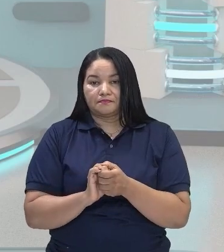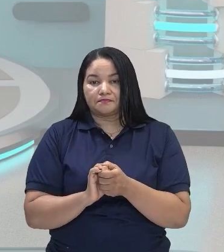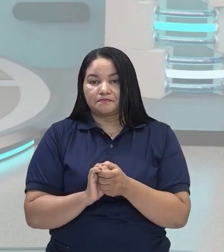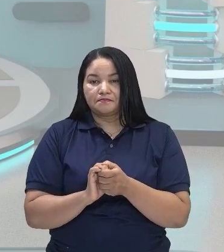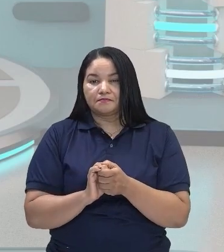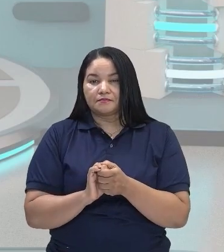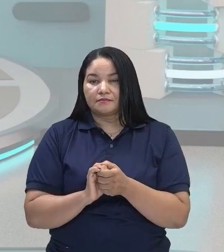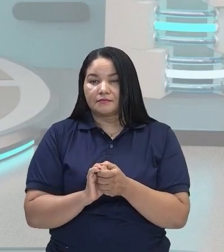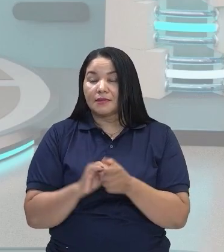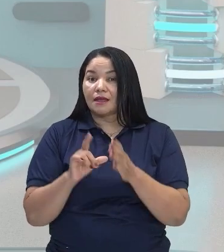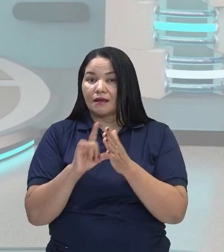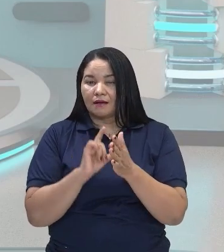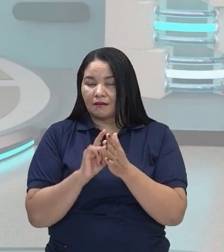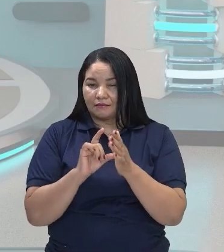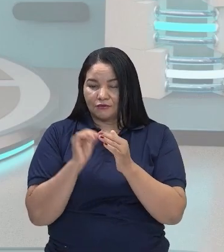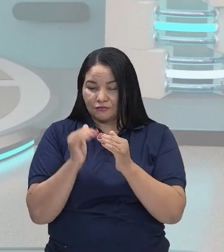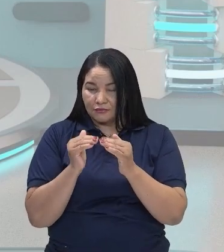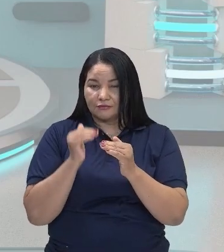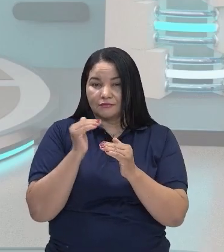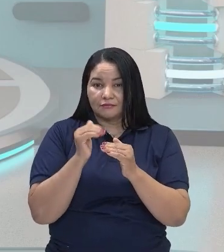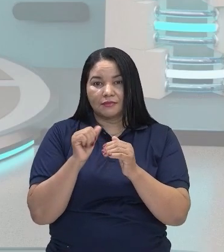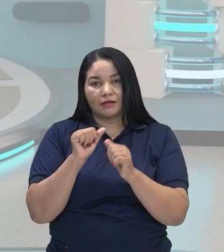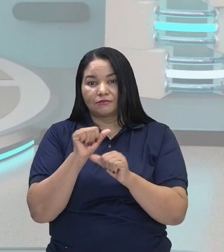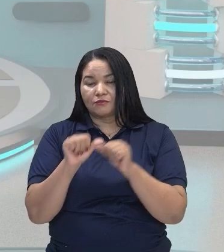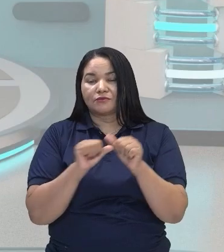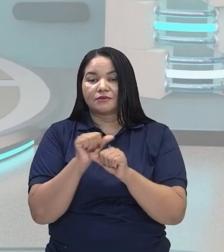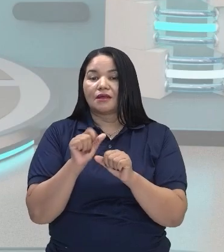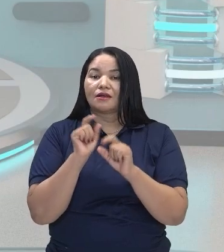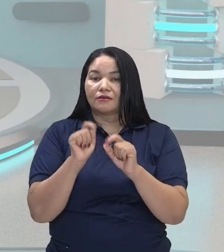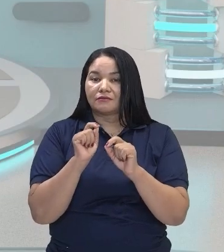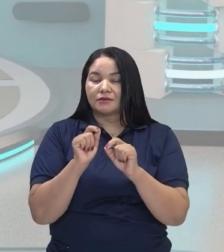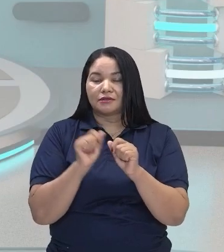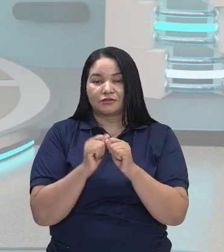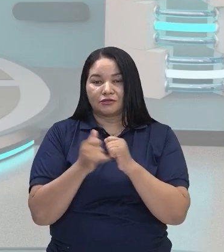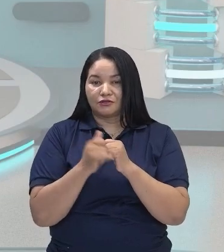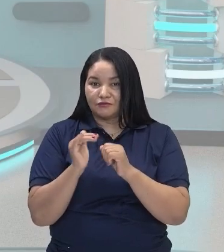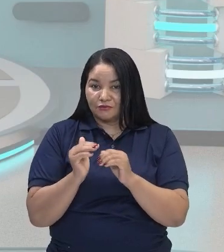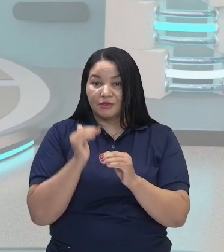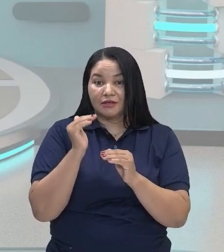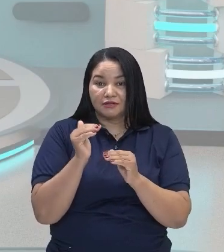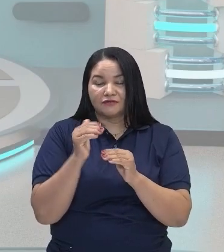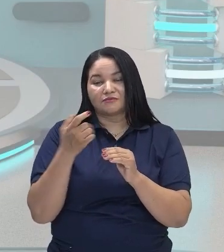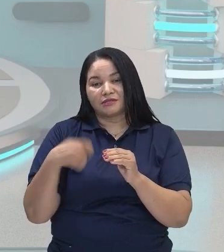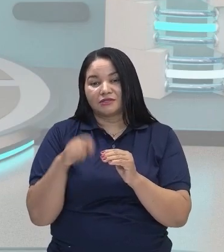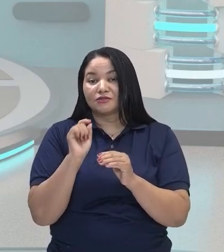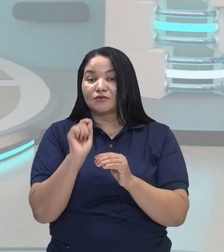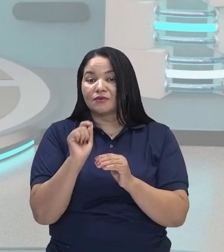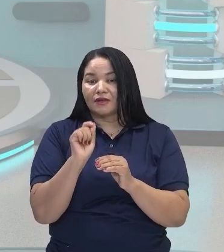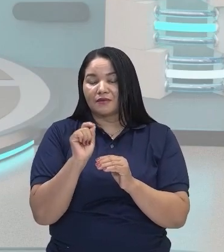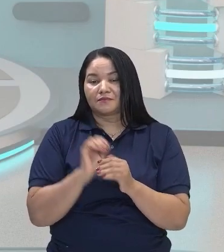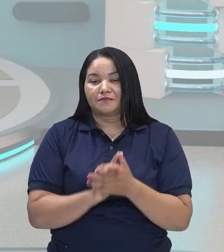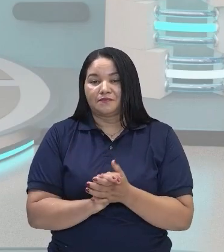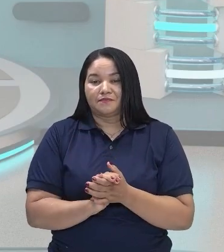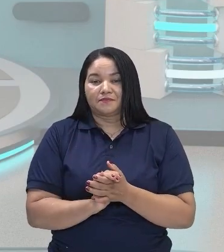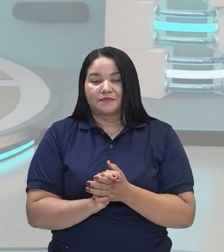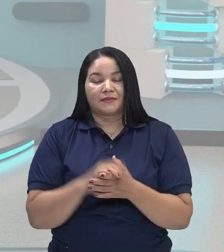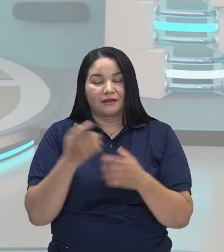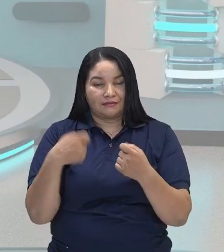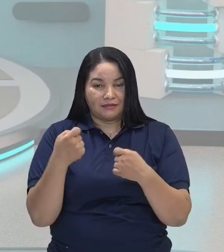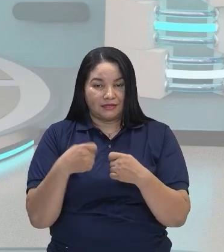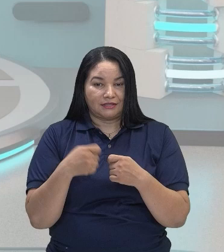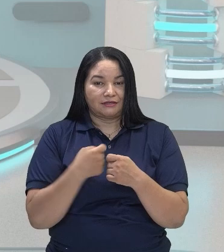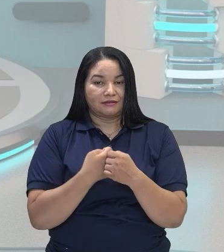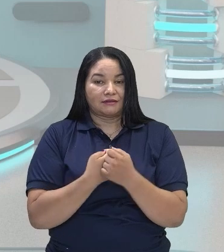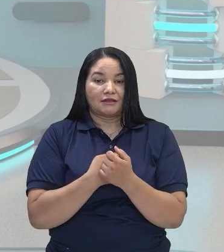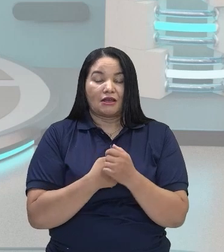de transformá-lo, né, em um adjetivo superlativo, para torná-lo biggest, eu vou duplicar a